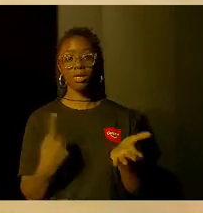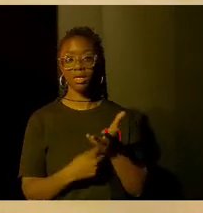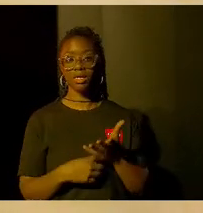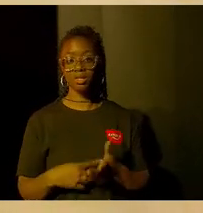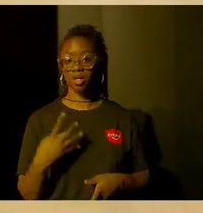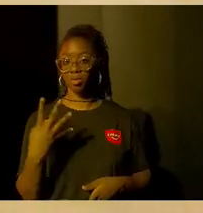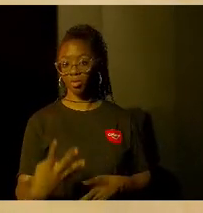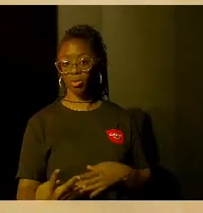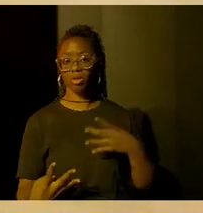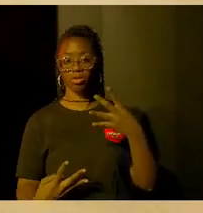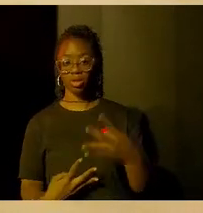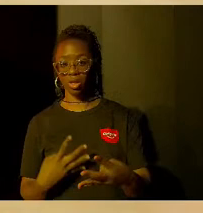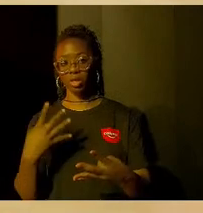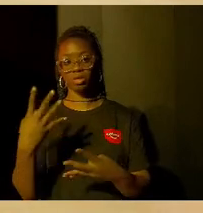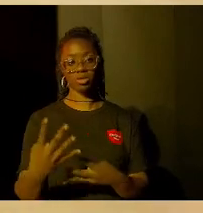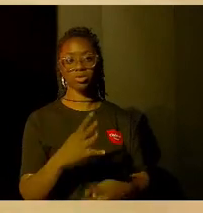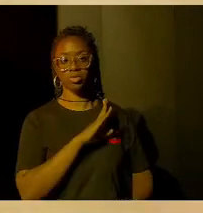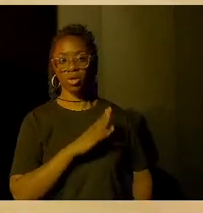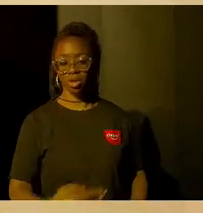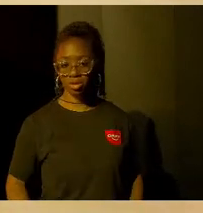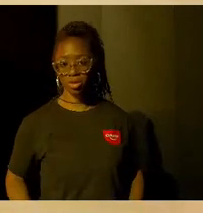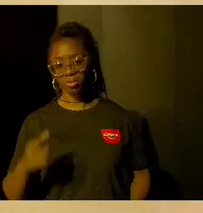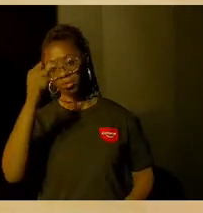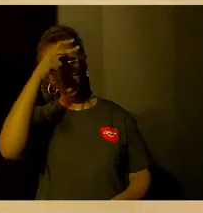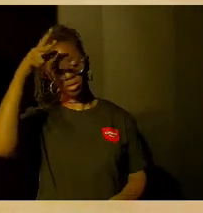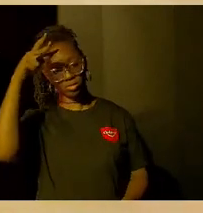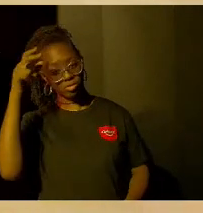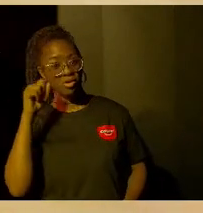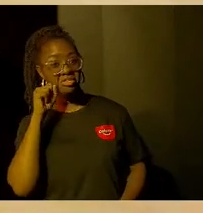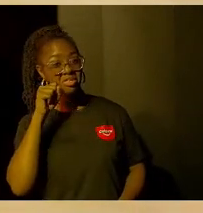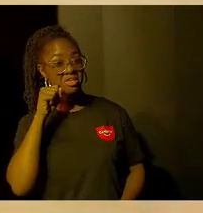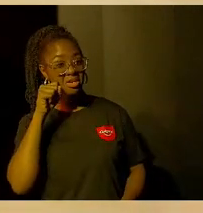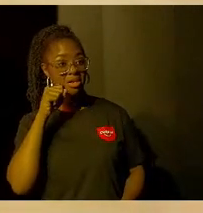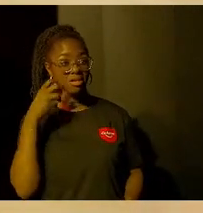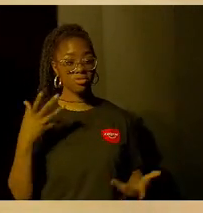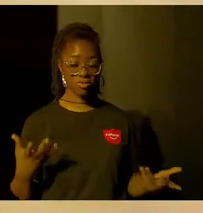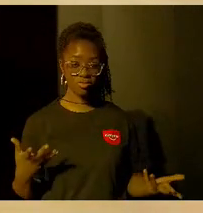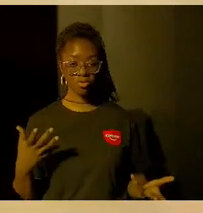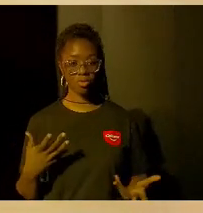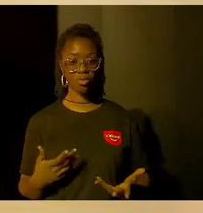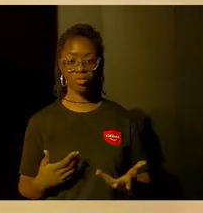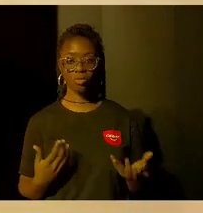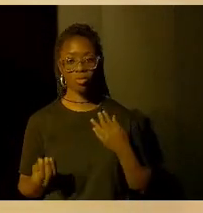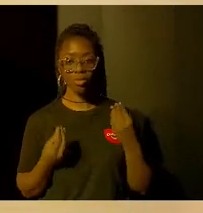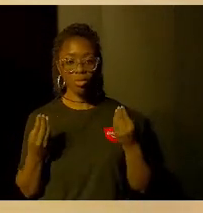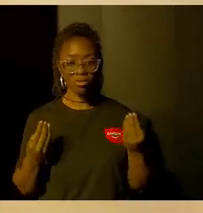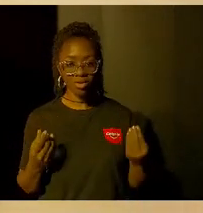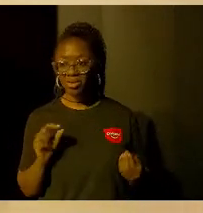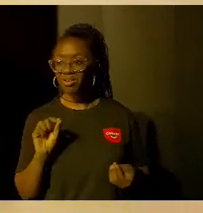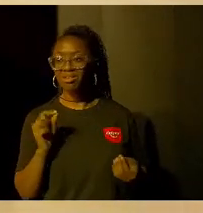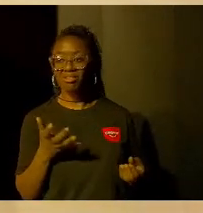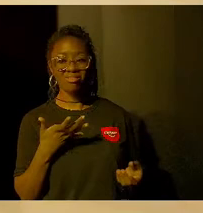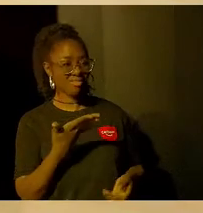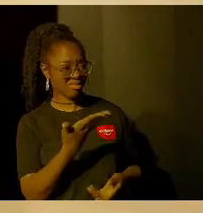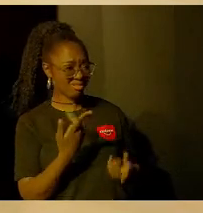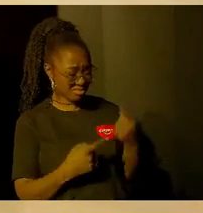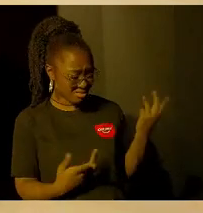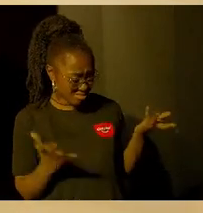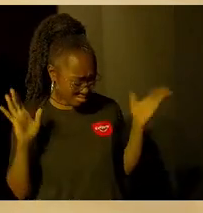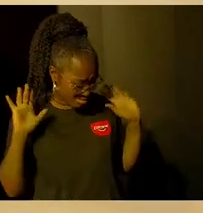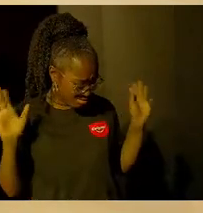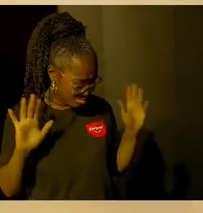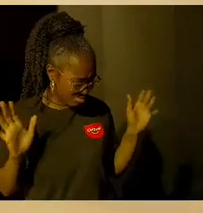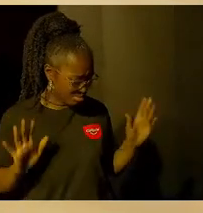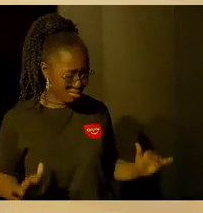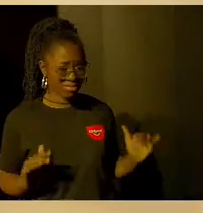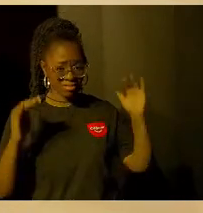em quatro anos vem com um governador Prefeito Senador vem até com um jogador de futebol Meu deus o que que eu quero com o jogador de futebol os